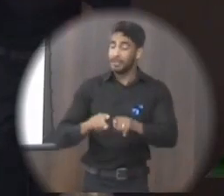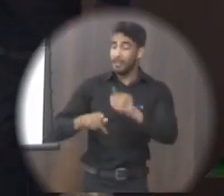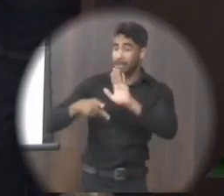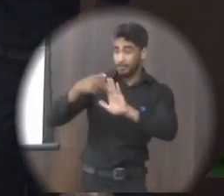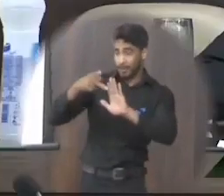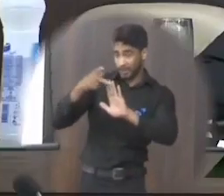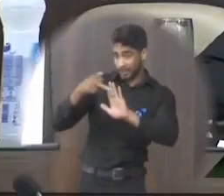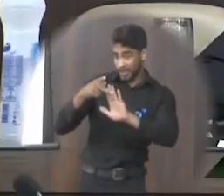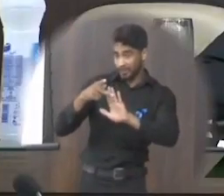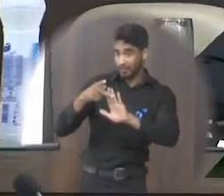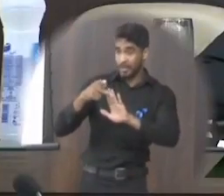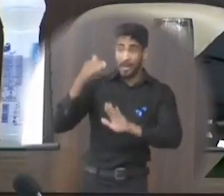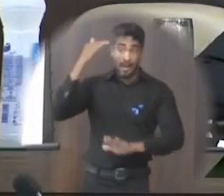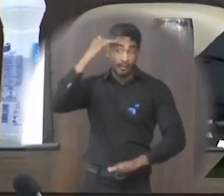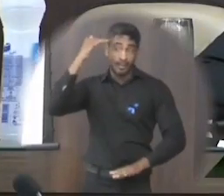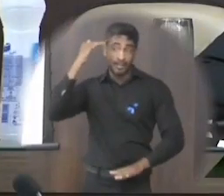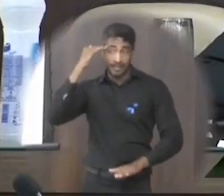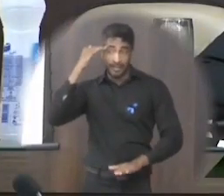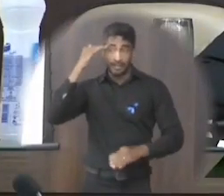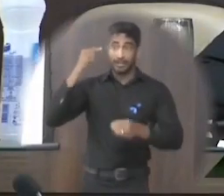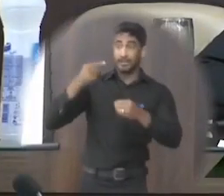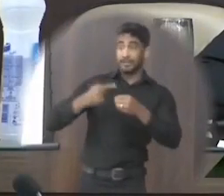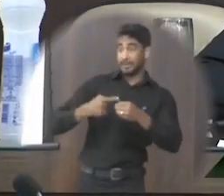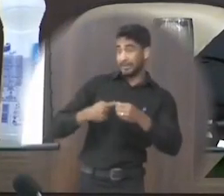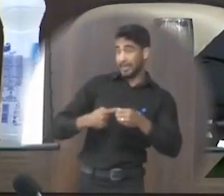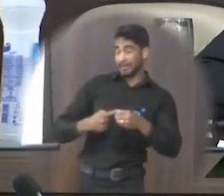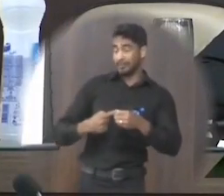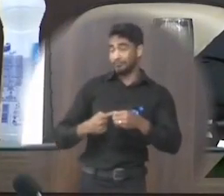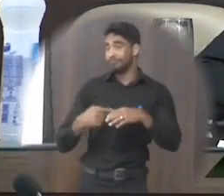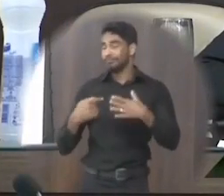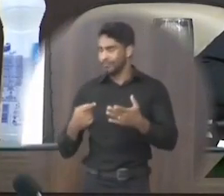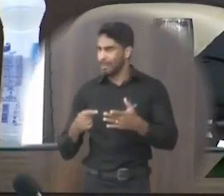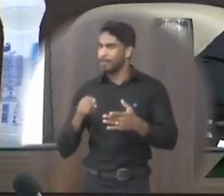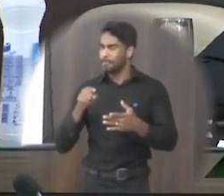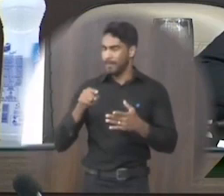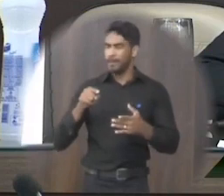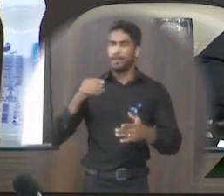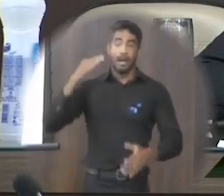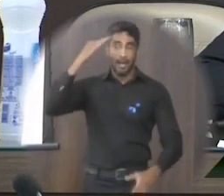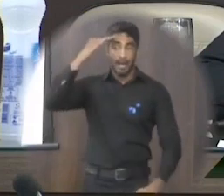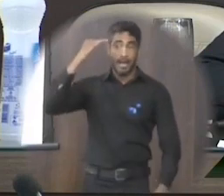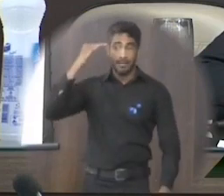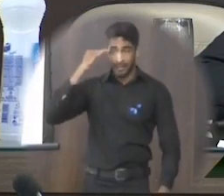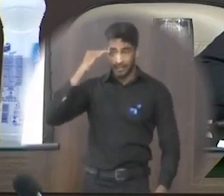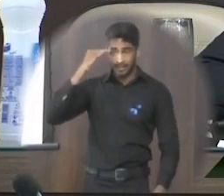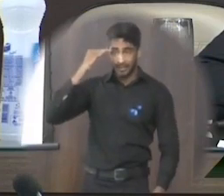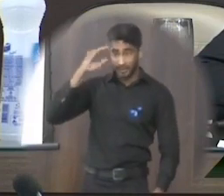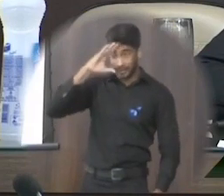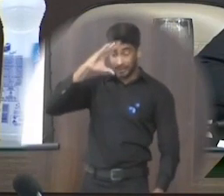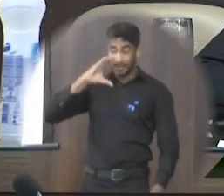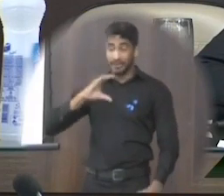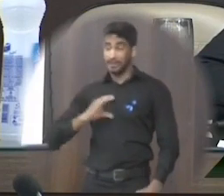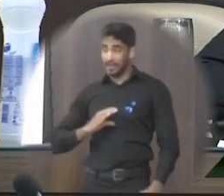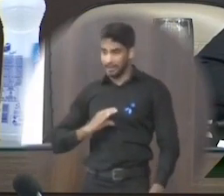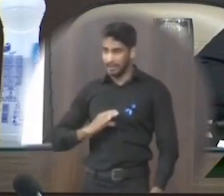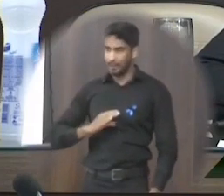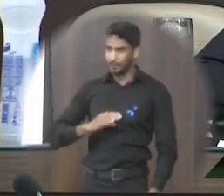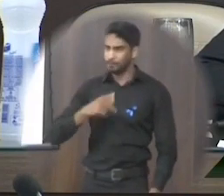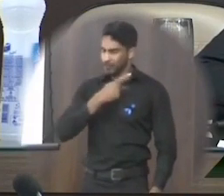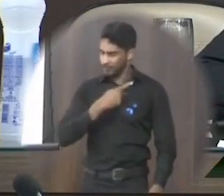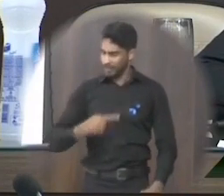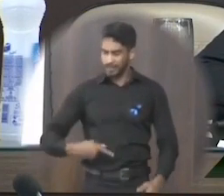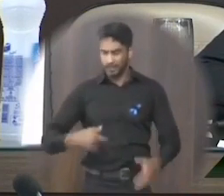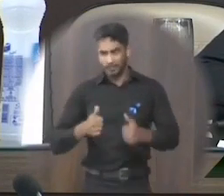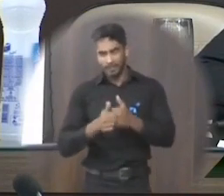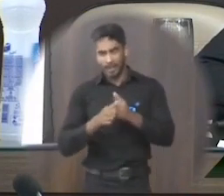Semana atrasada nós tivemos a eleição da Guarda Mirim, onde ela unificou-se com o Projeto Adolescente Cidadão. E o presidente vai estar procurando o senhor